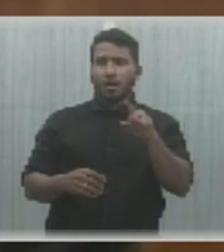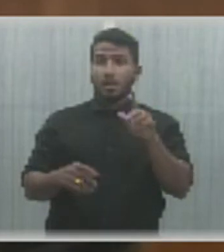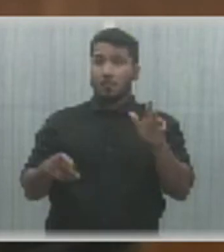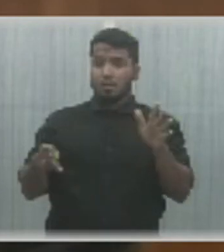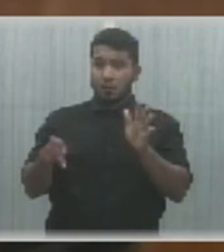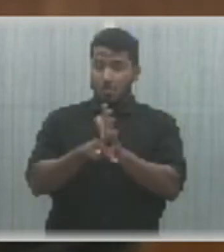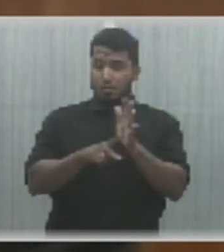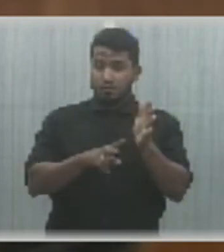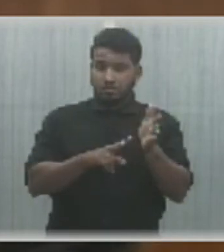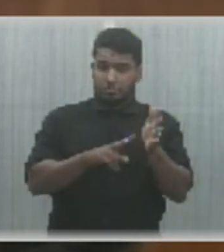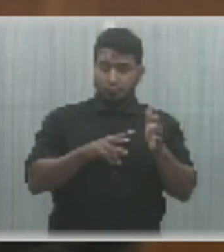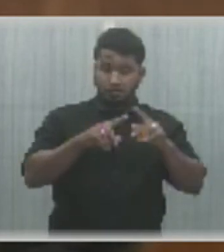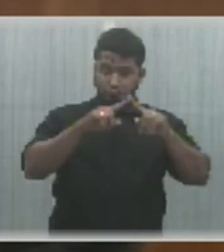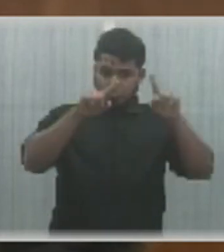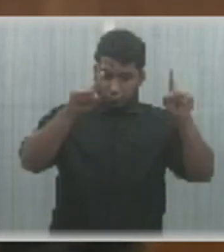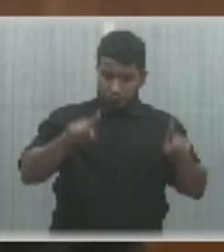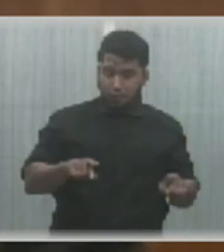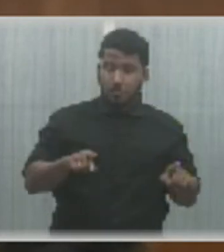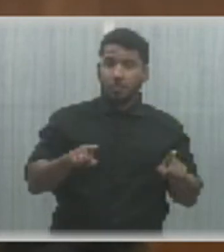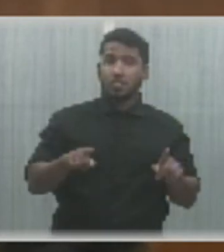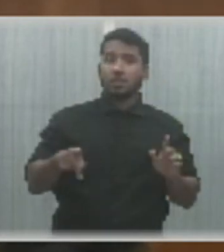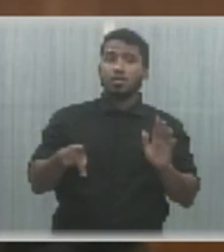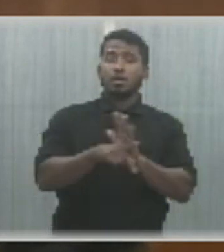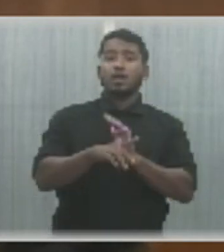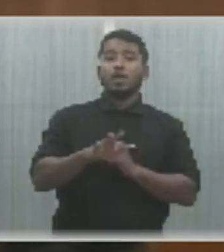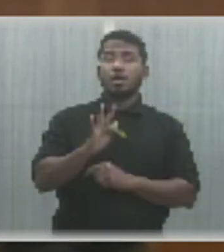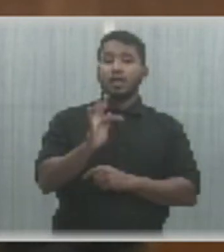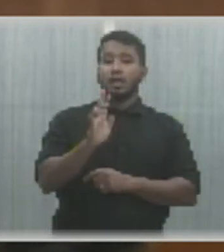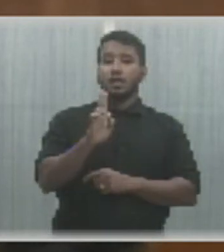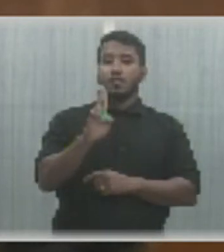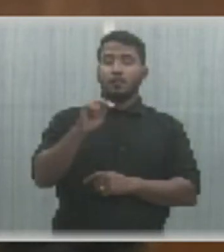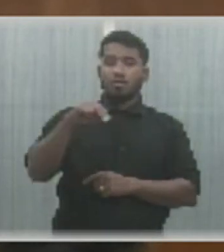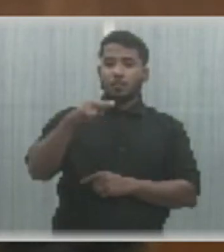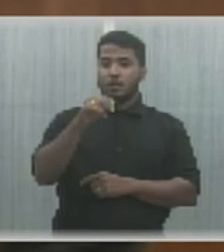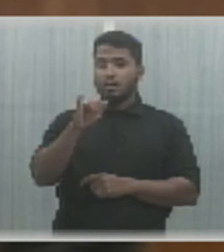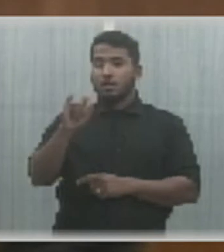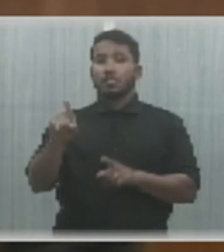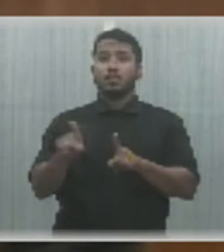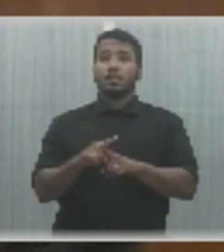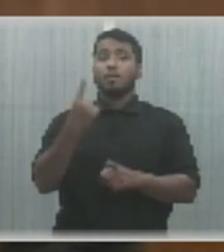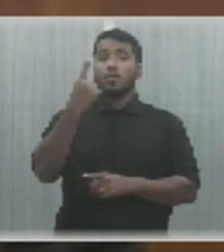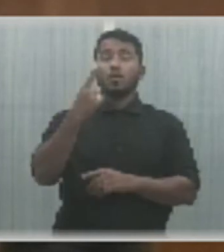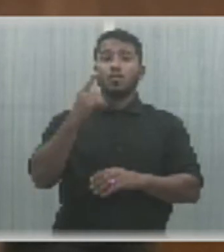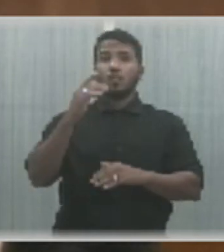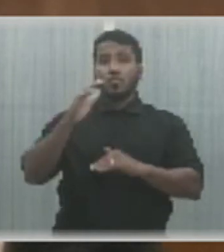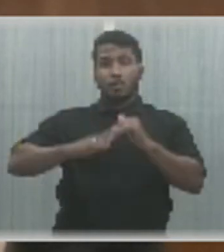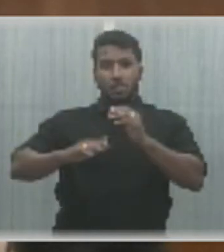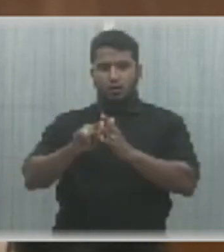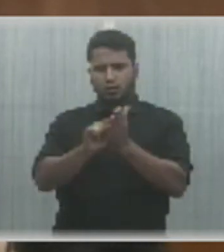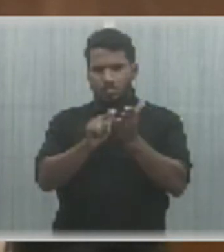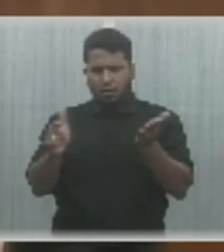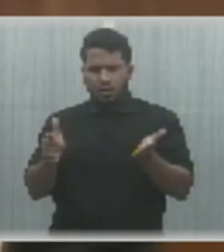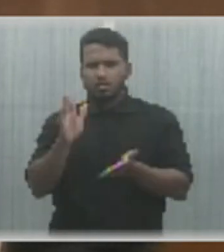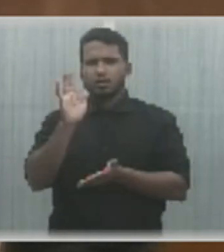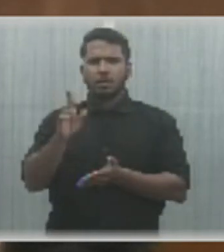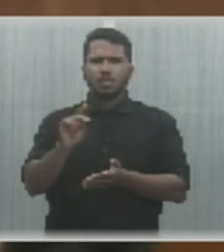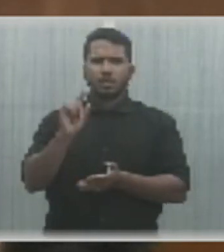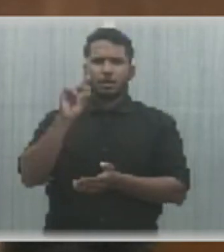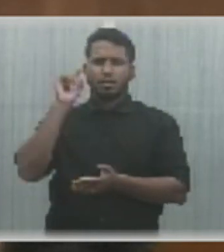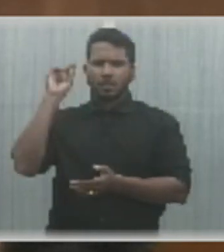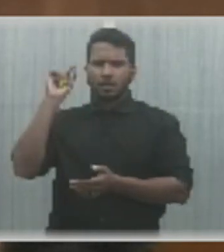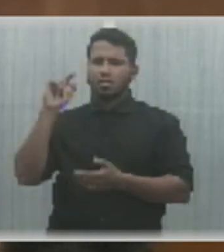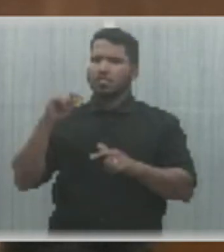servidor licenciado da FUNAI, e também de um jornalista que vem há bastante tempo